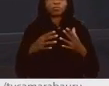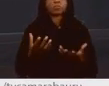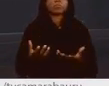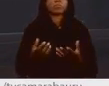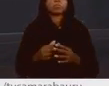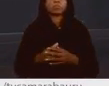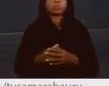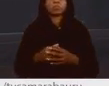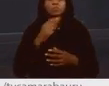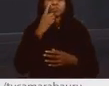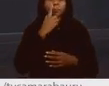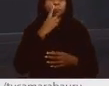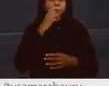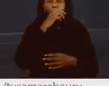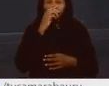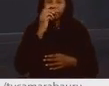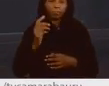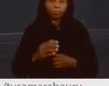de